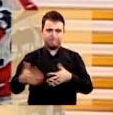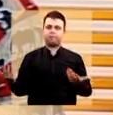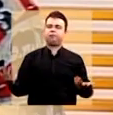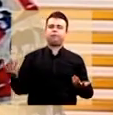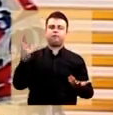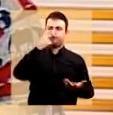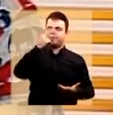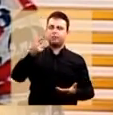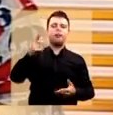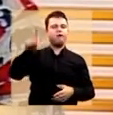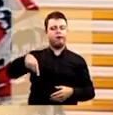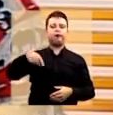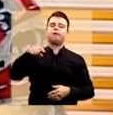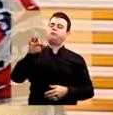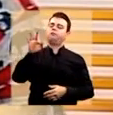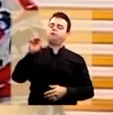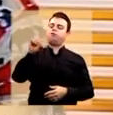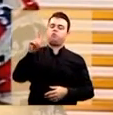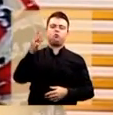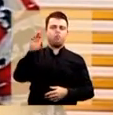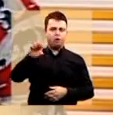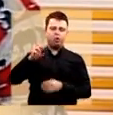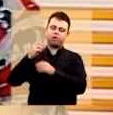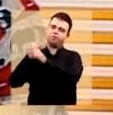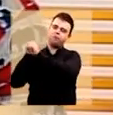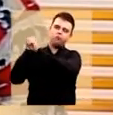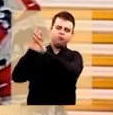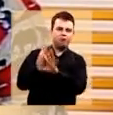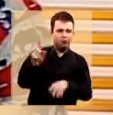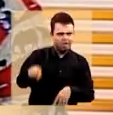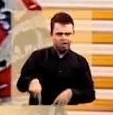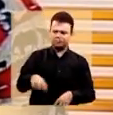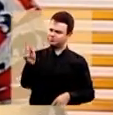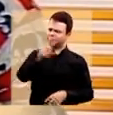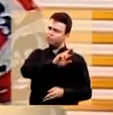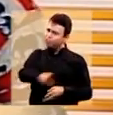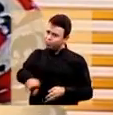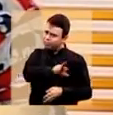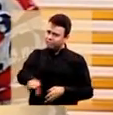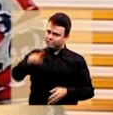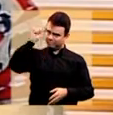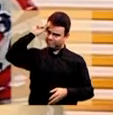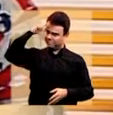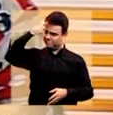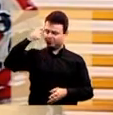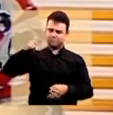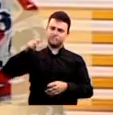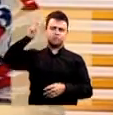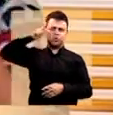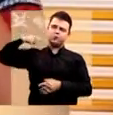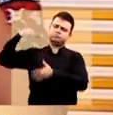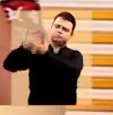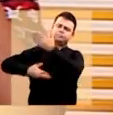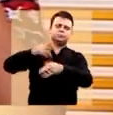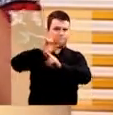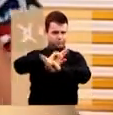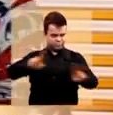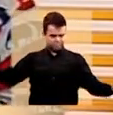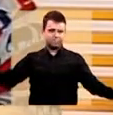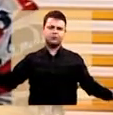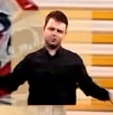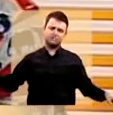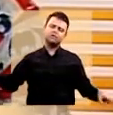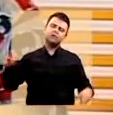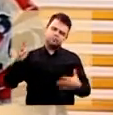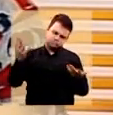inferior. Então, ou pitoresca, né? Ou folclórica. E temos que tirar o negro dessa imagem, né? Então, assim, durante muito tempo,